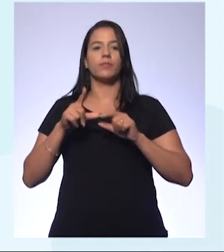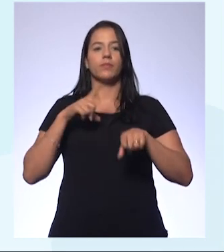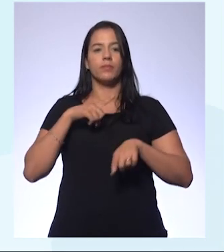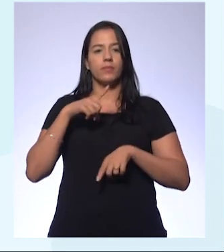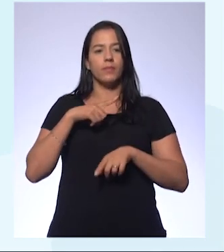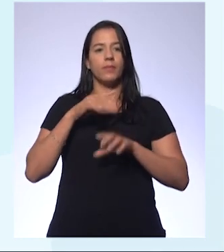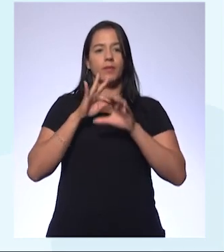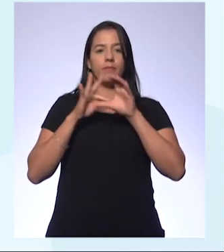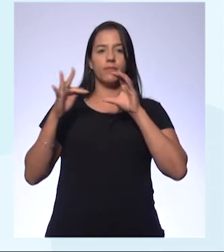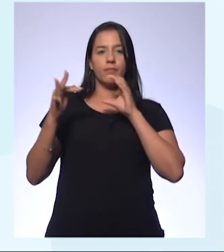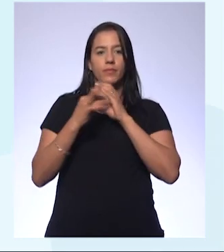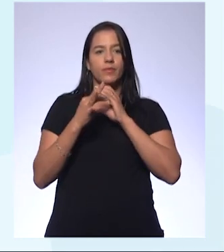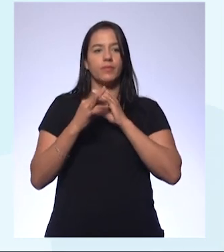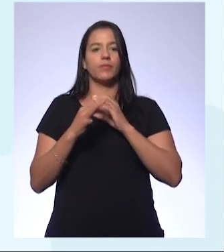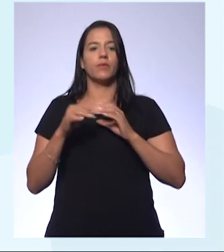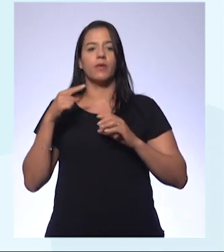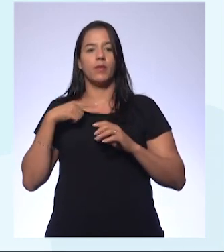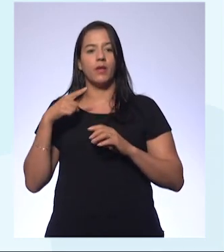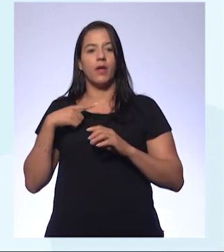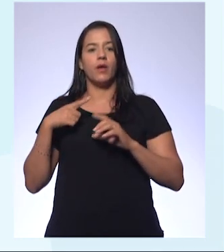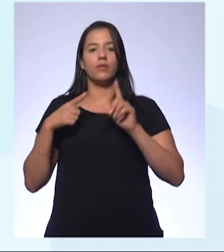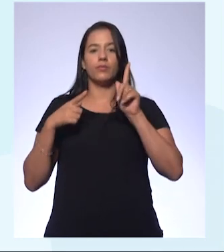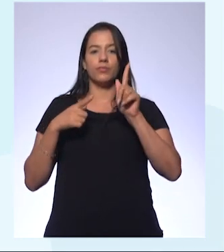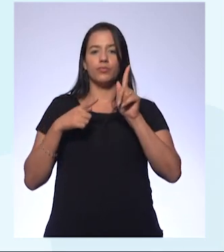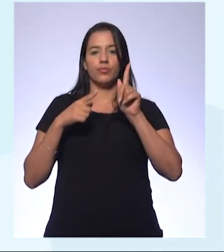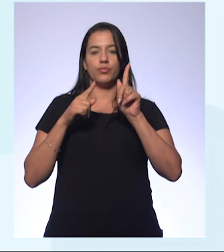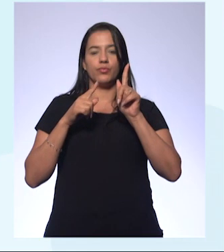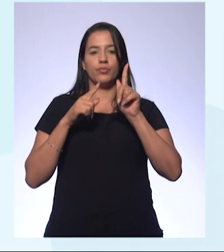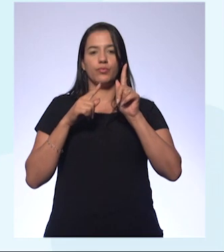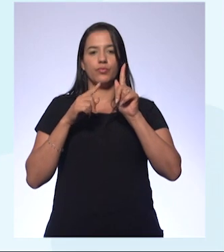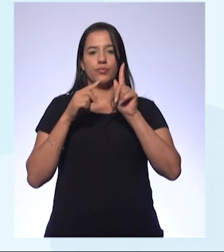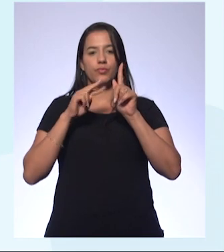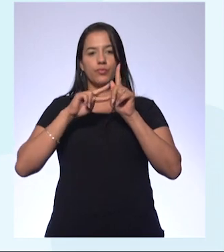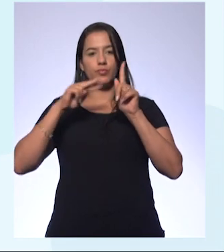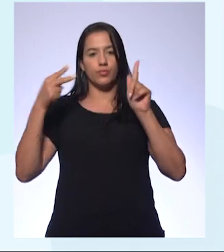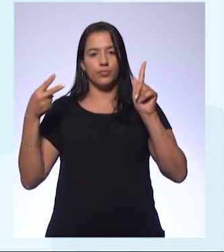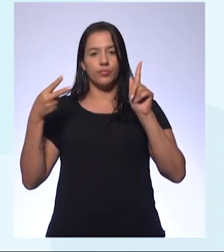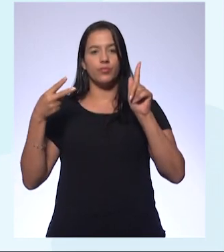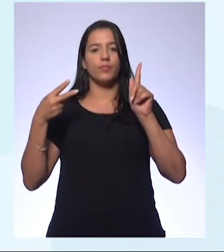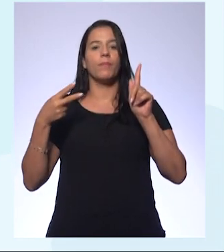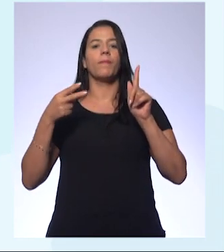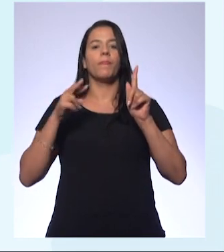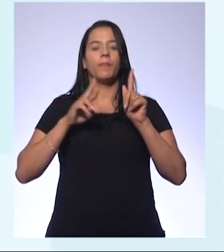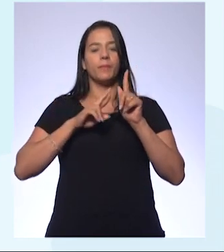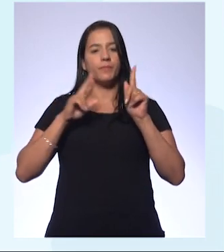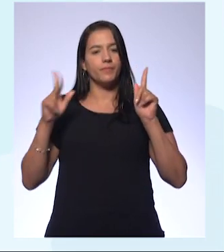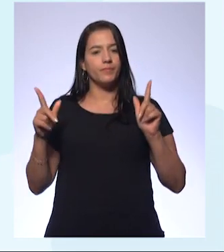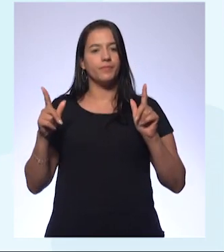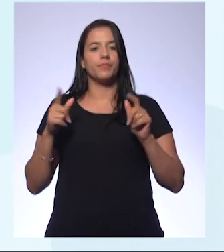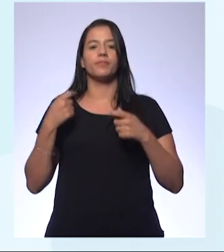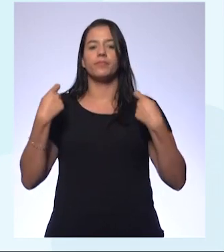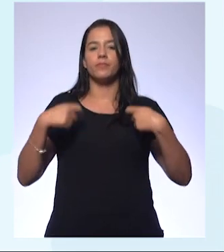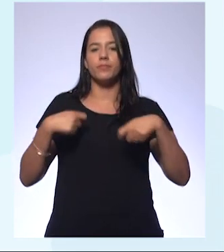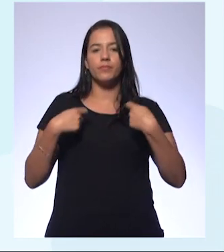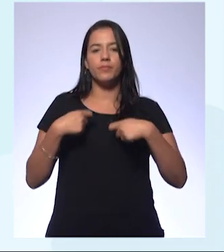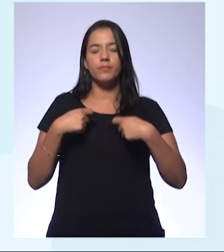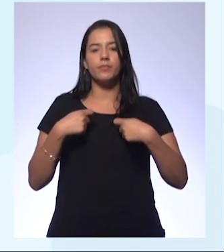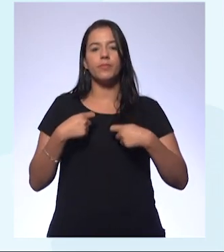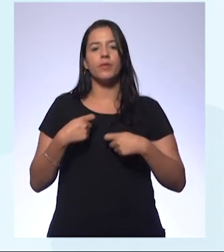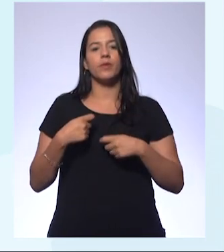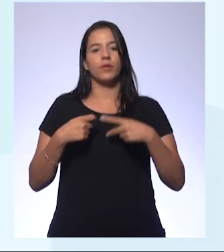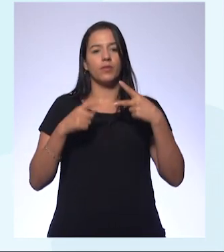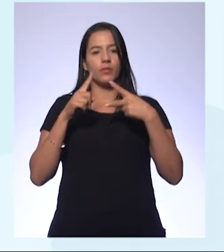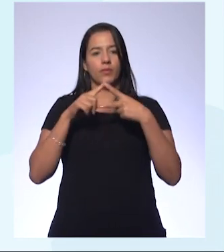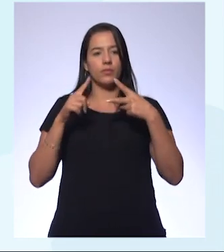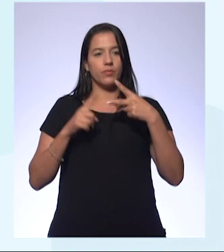fenotípica. Né? No genótipo, a gente tem um homozigoto dominante para um homozigoto recessivo e para